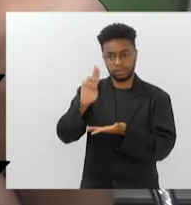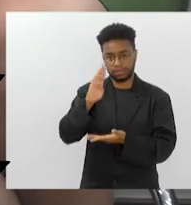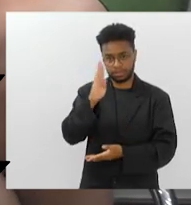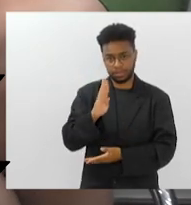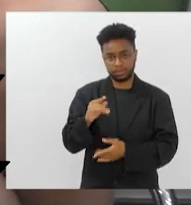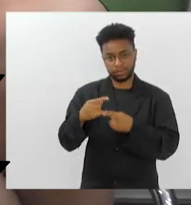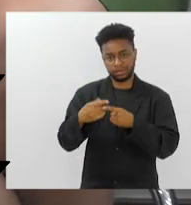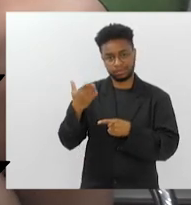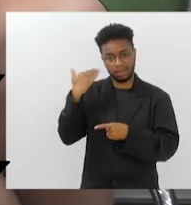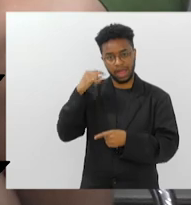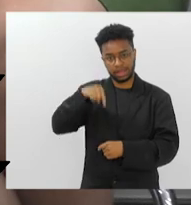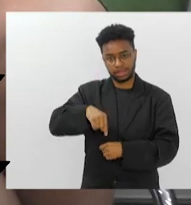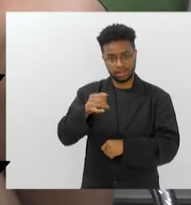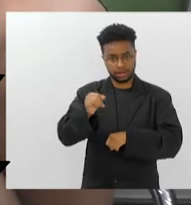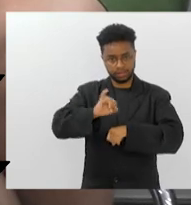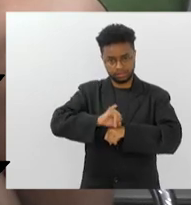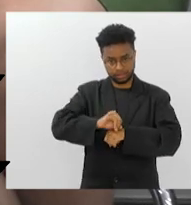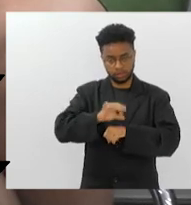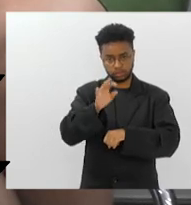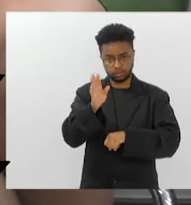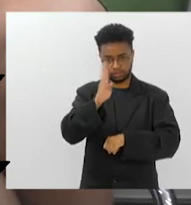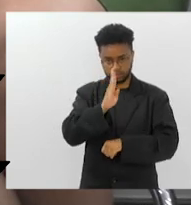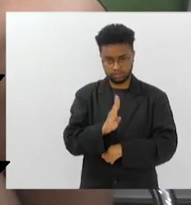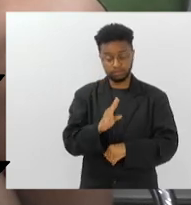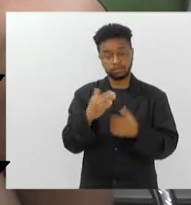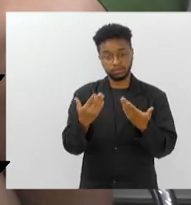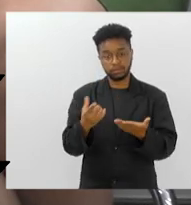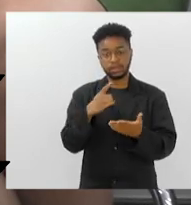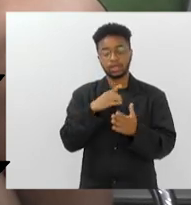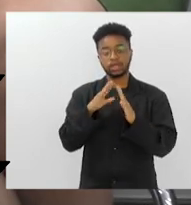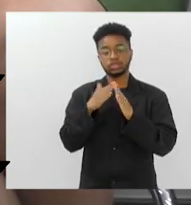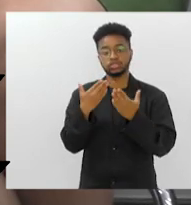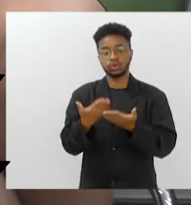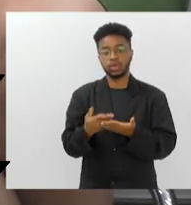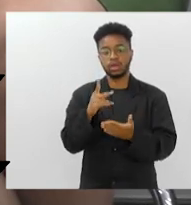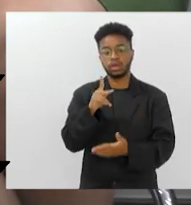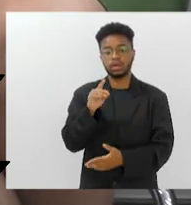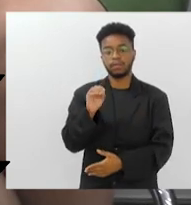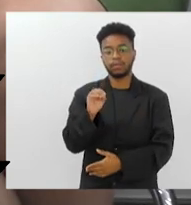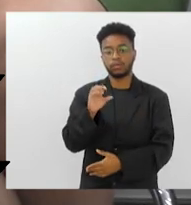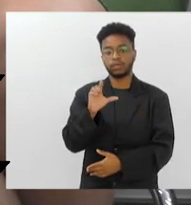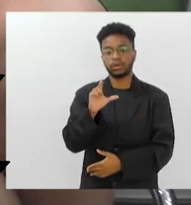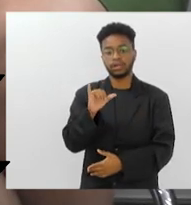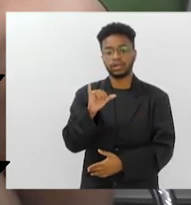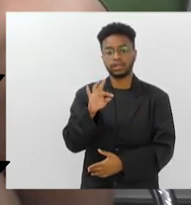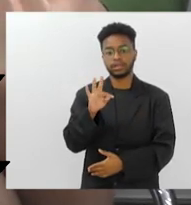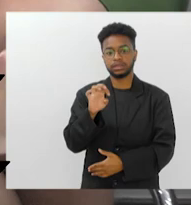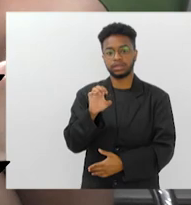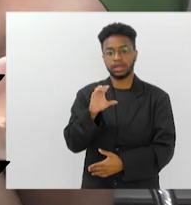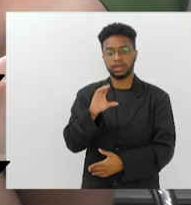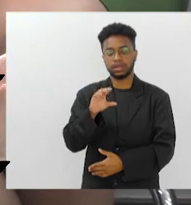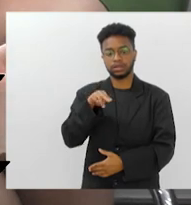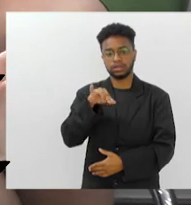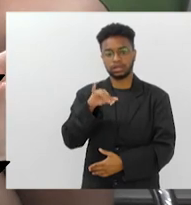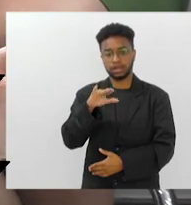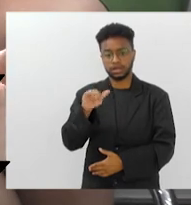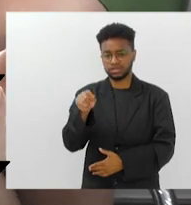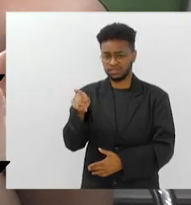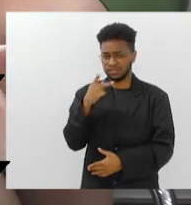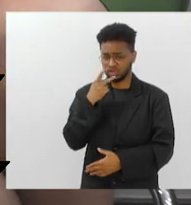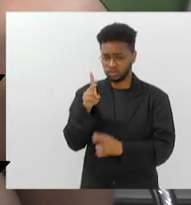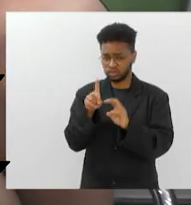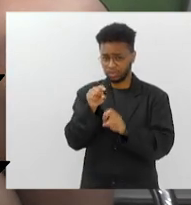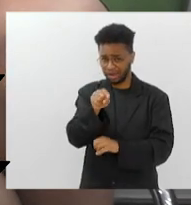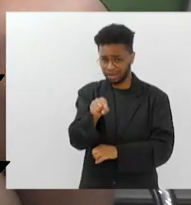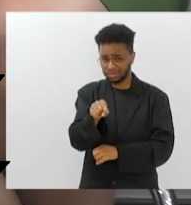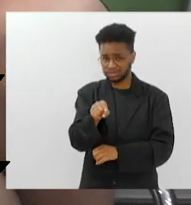a capital e era a Escola de Engenharia era a Escola Politécnica a senhora tá se referindo a essa Escola